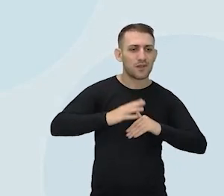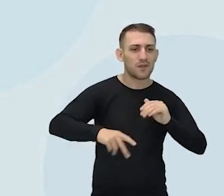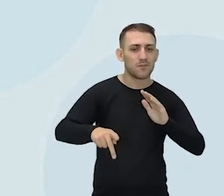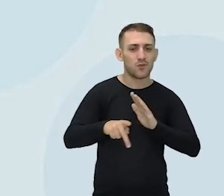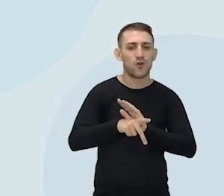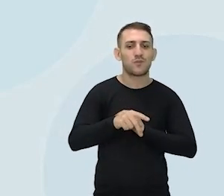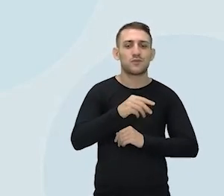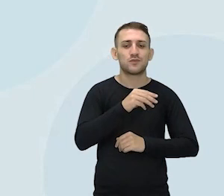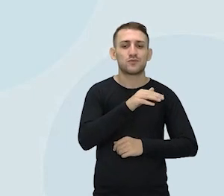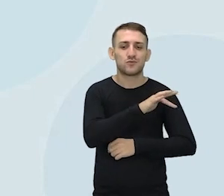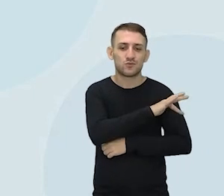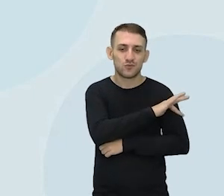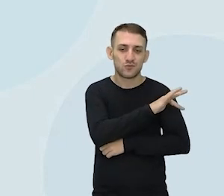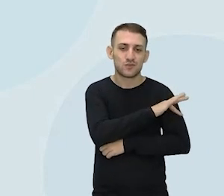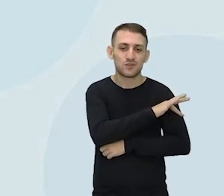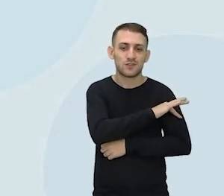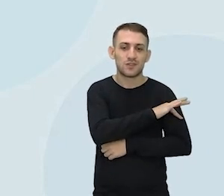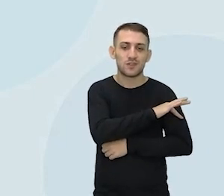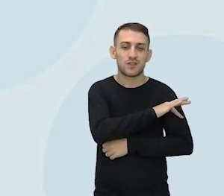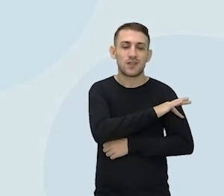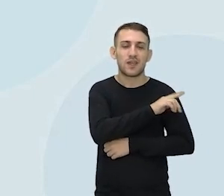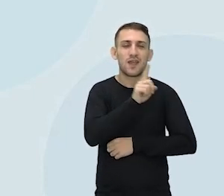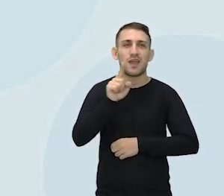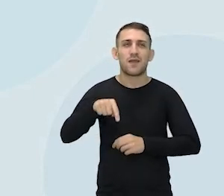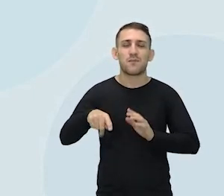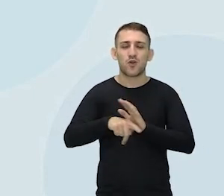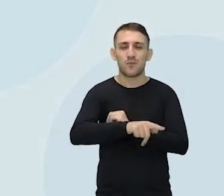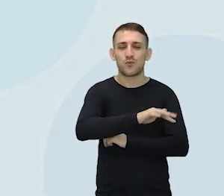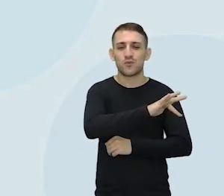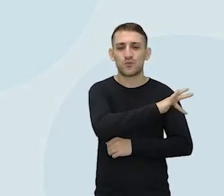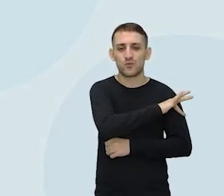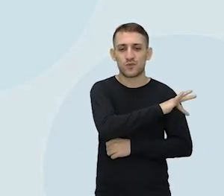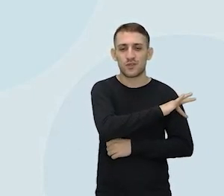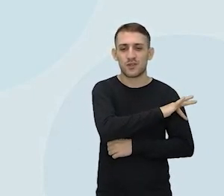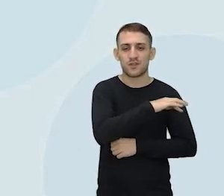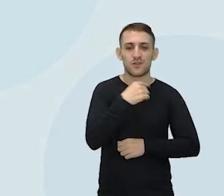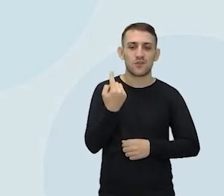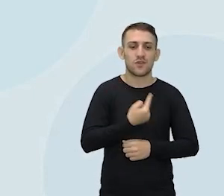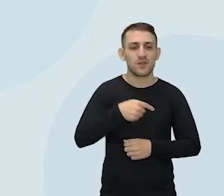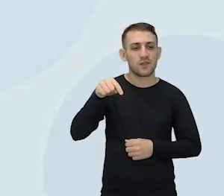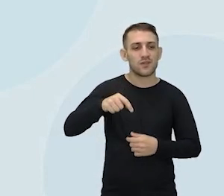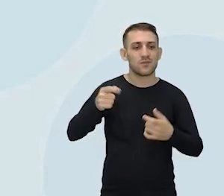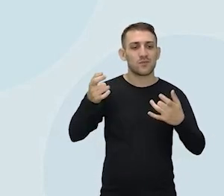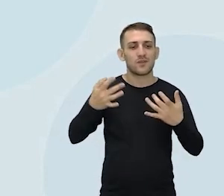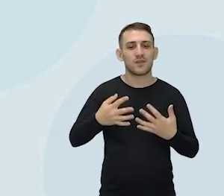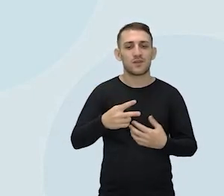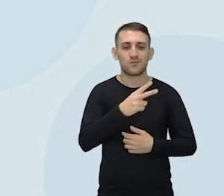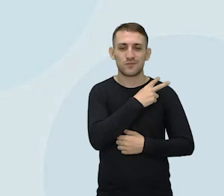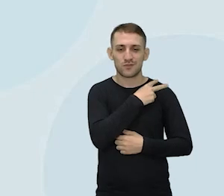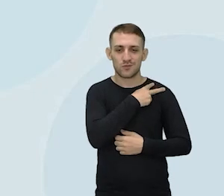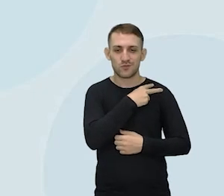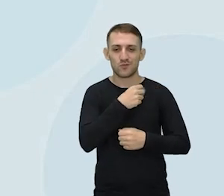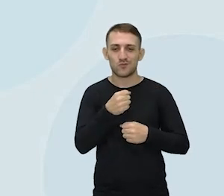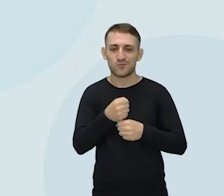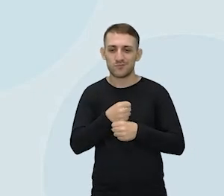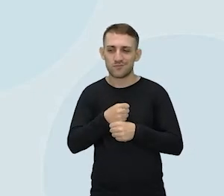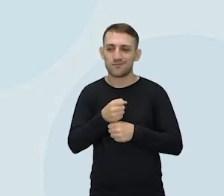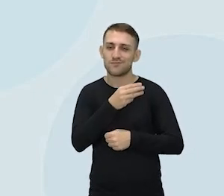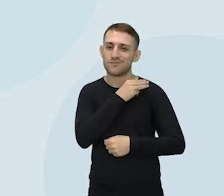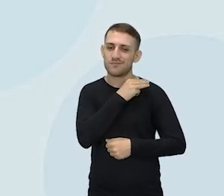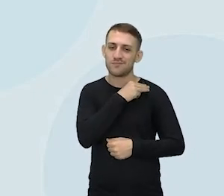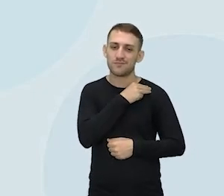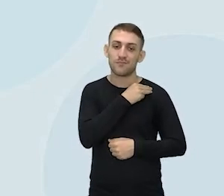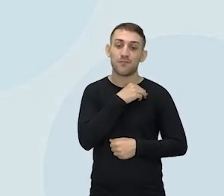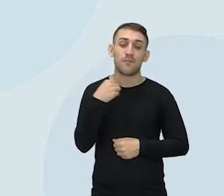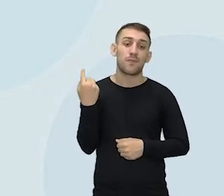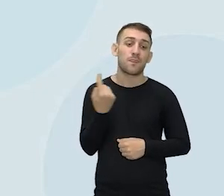ensino fundamental do 7º ano. E nós estamos falando de aluno do 2º ano do ensino médio. Então,